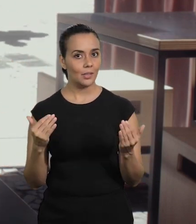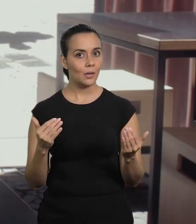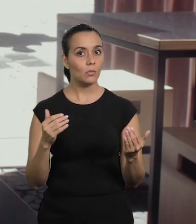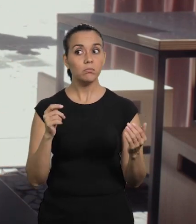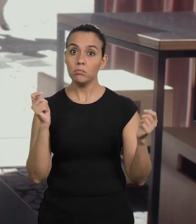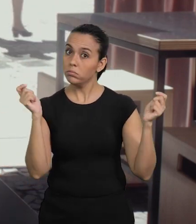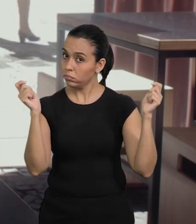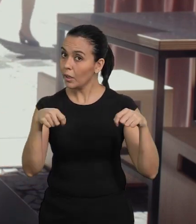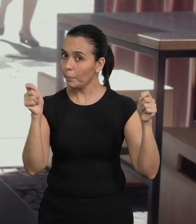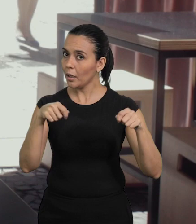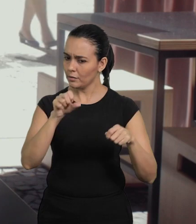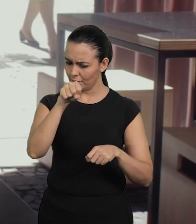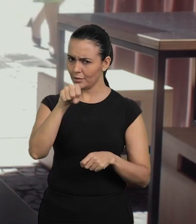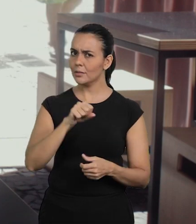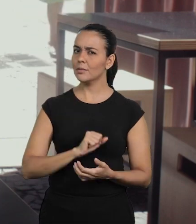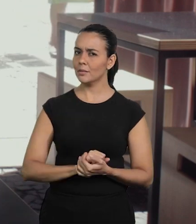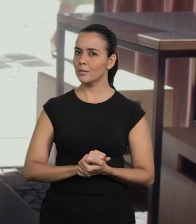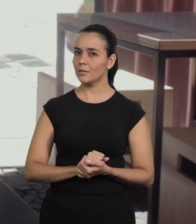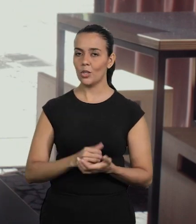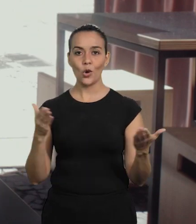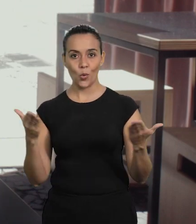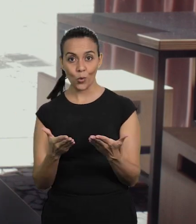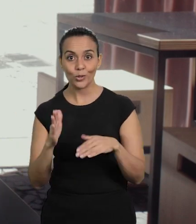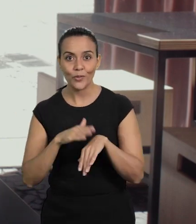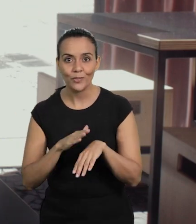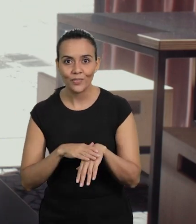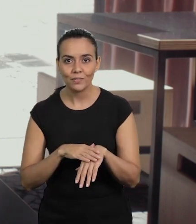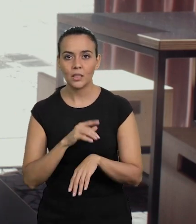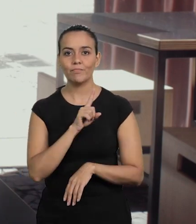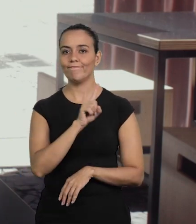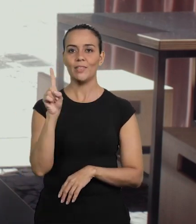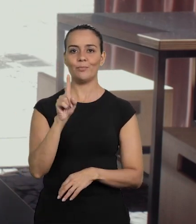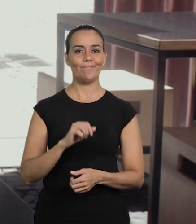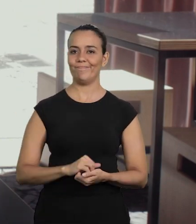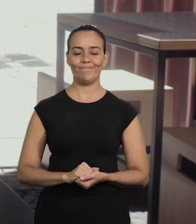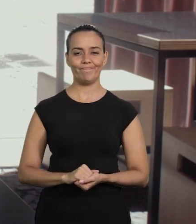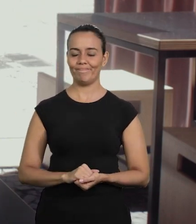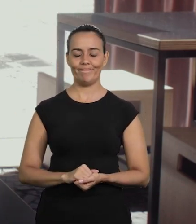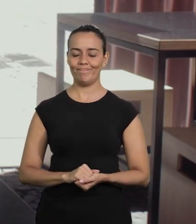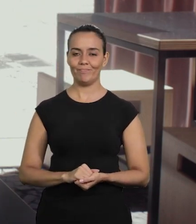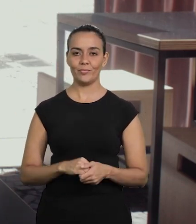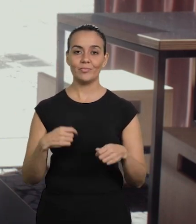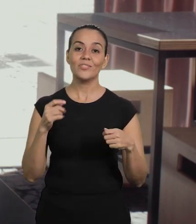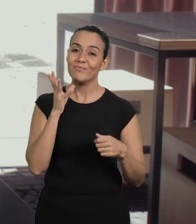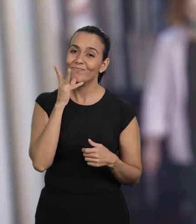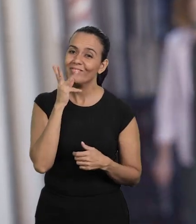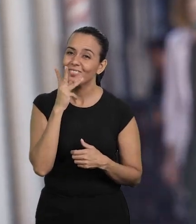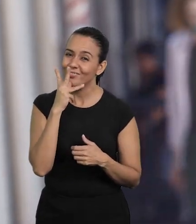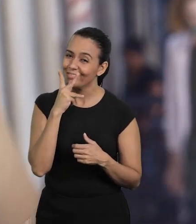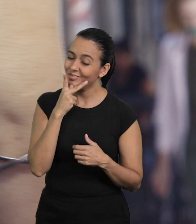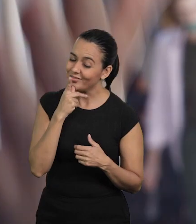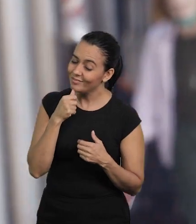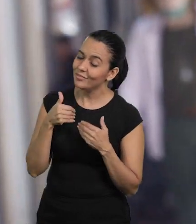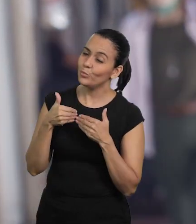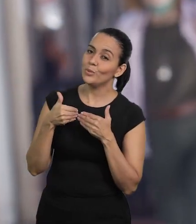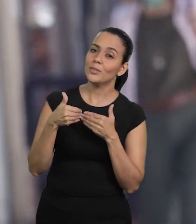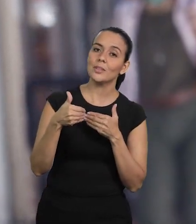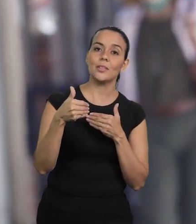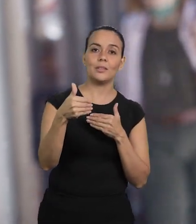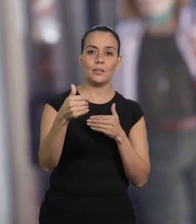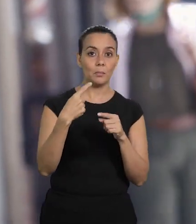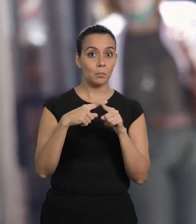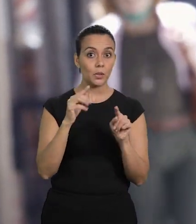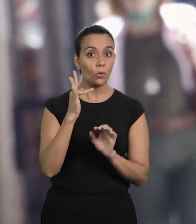possível? É possível. Isso é feito? Não, isso não é feito. Isso vai ser feito em médio prazo? Provavelmente ainda não. Mas isso pode ser um